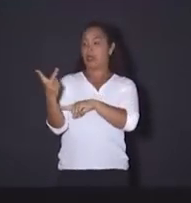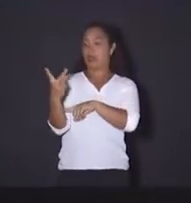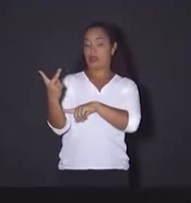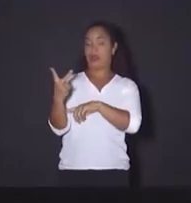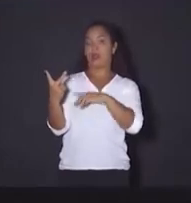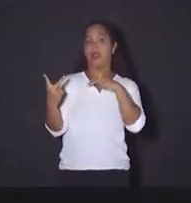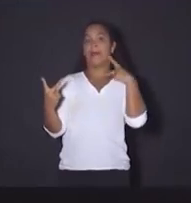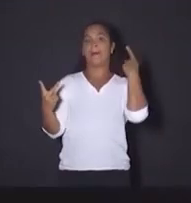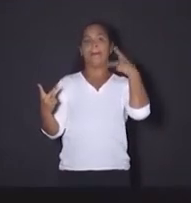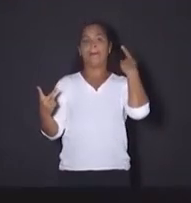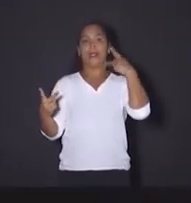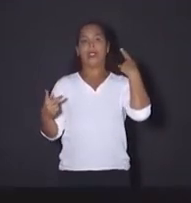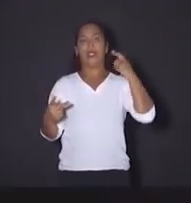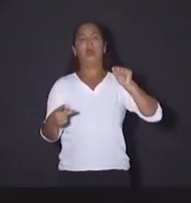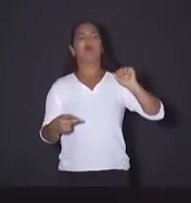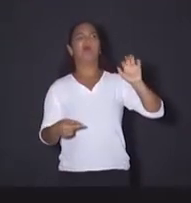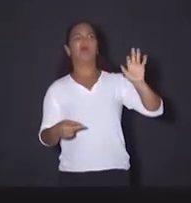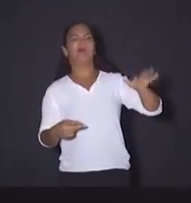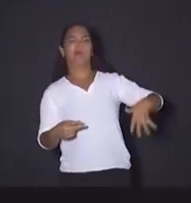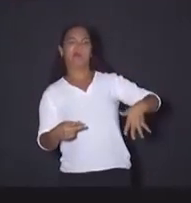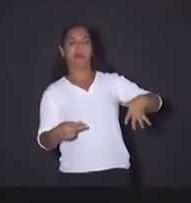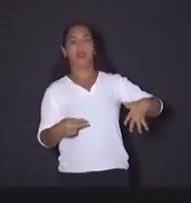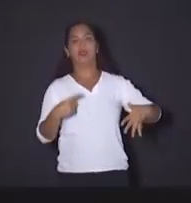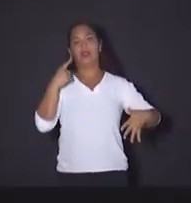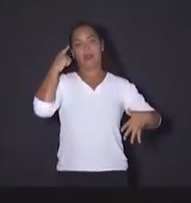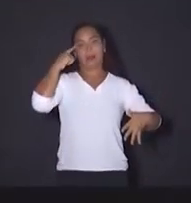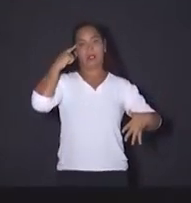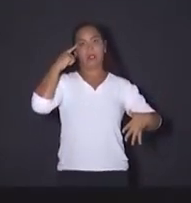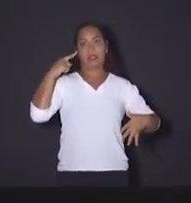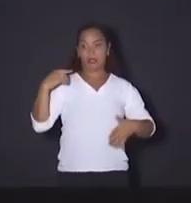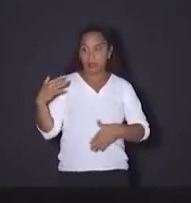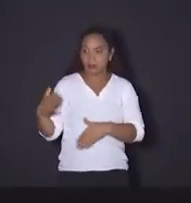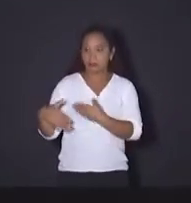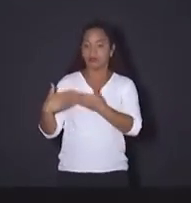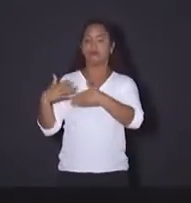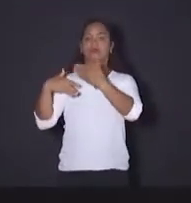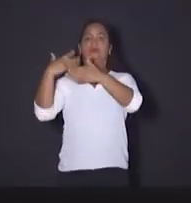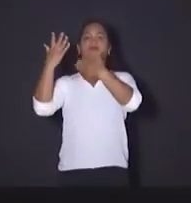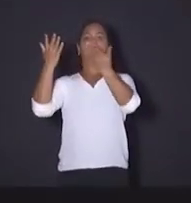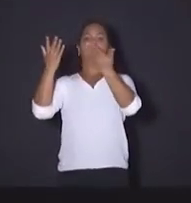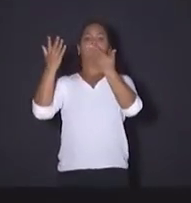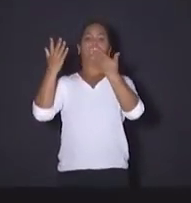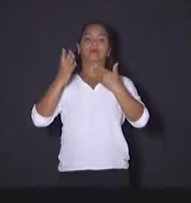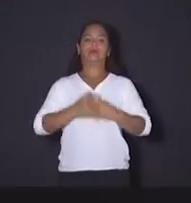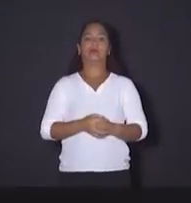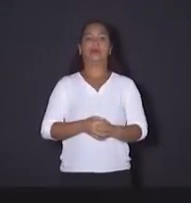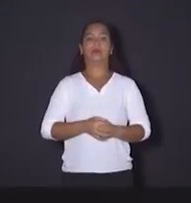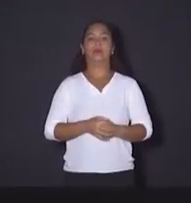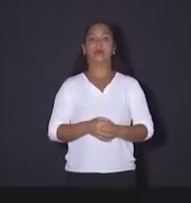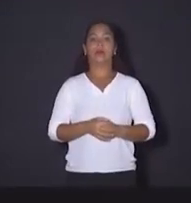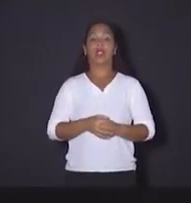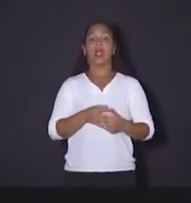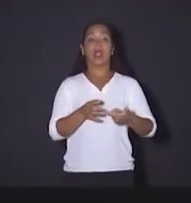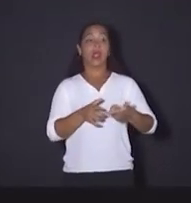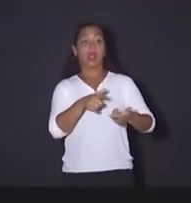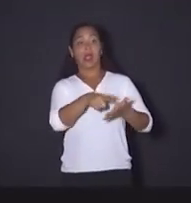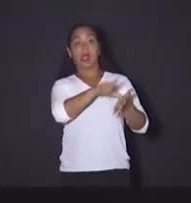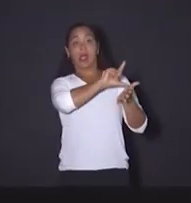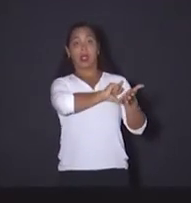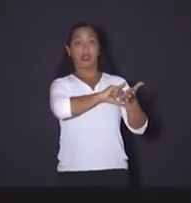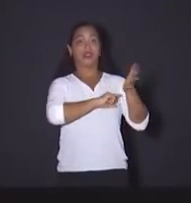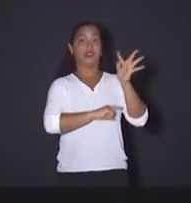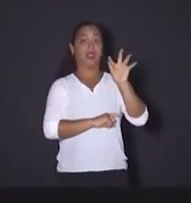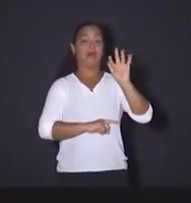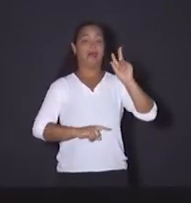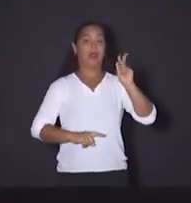de um Ministério Balcão que a gente tinha na época do FCHC, onde a cultura era tratada como